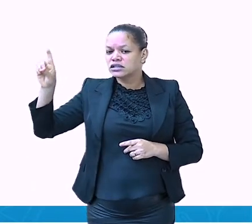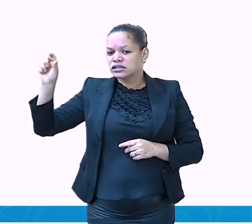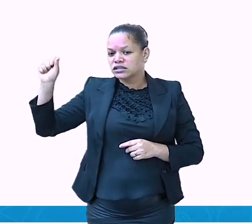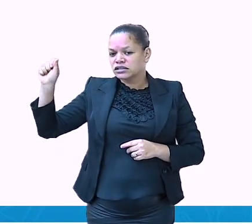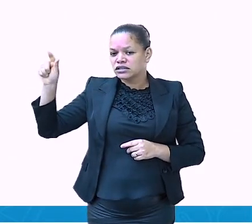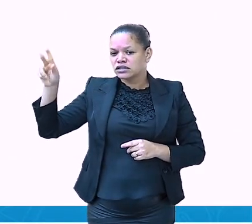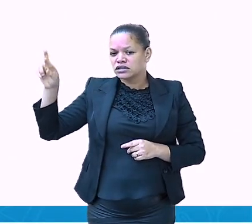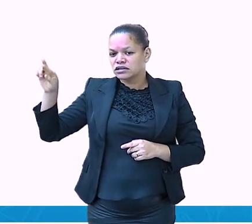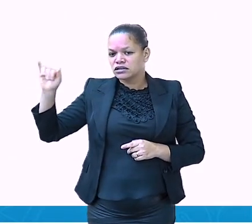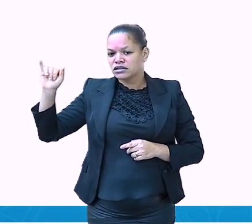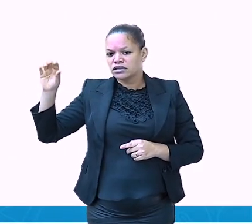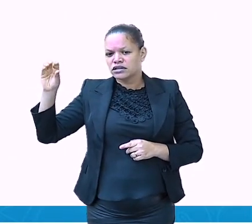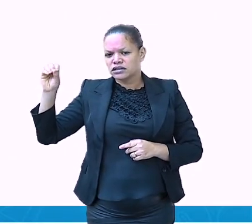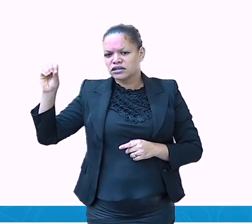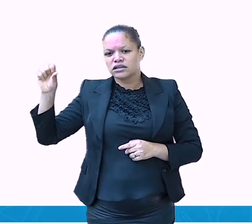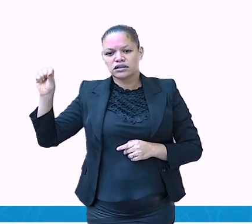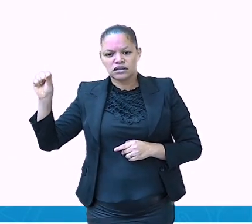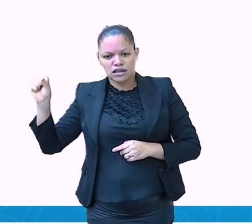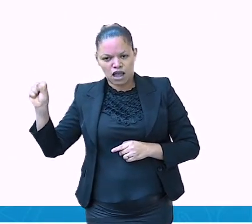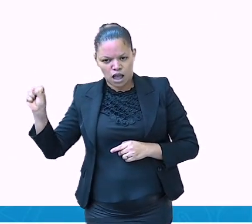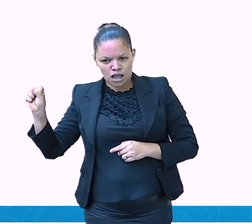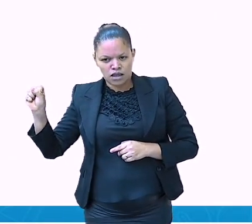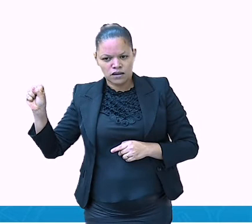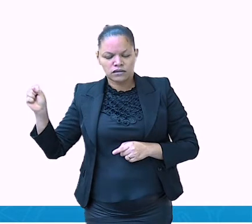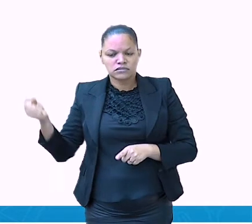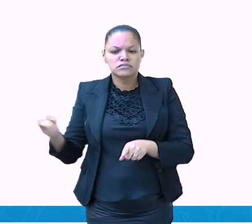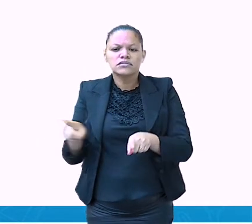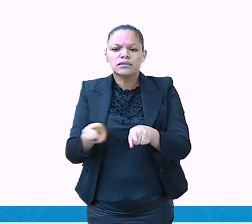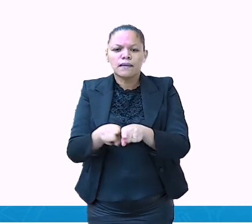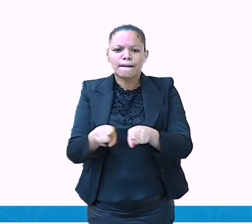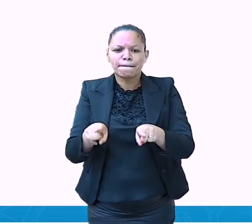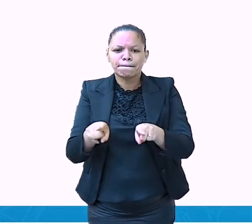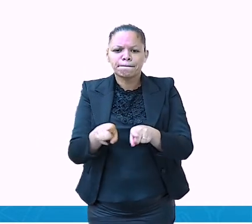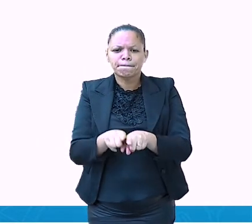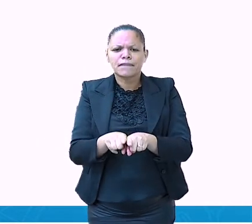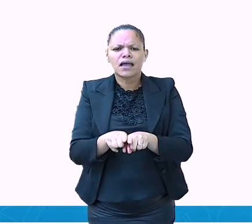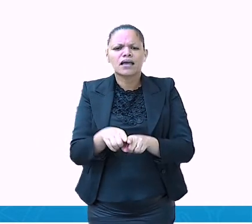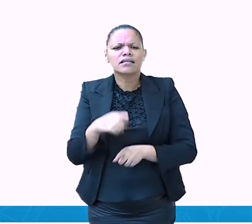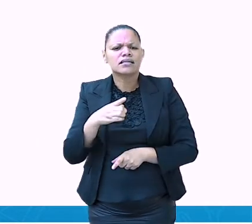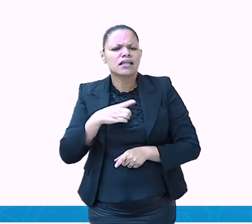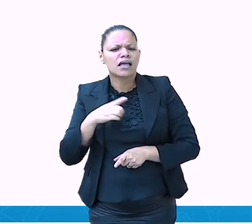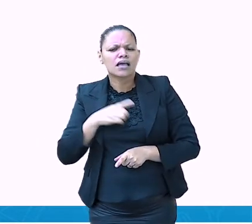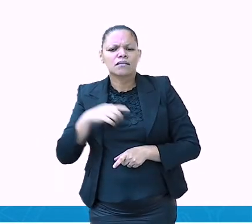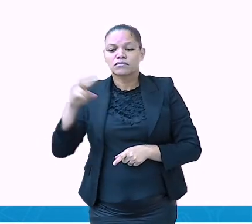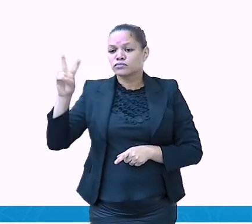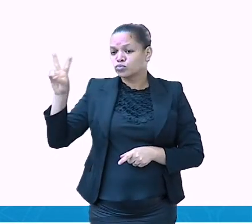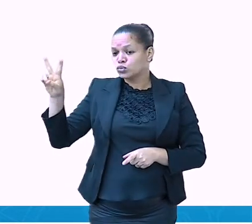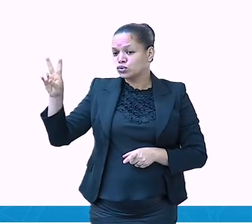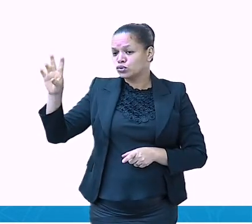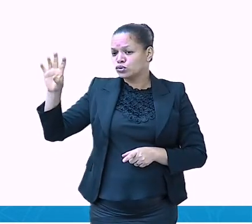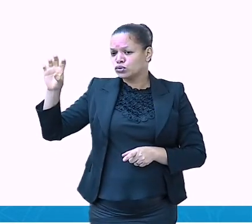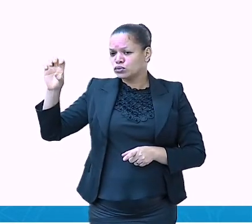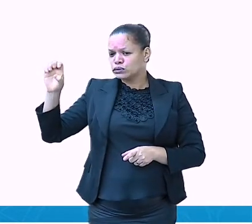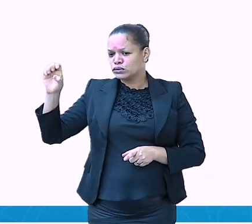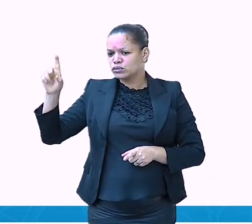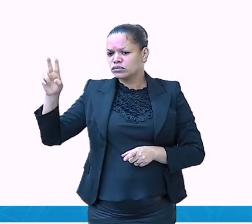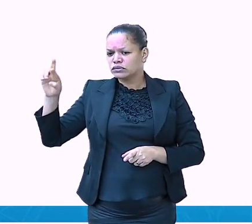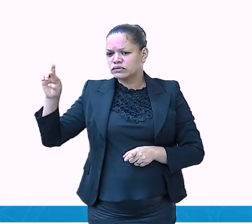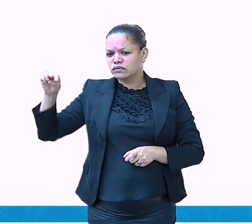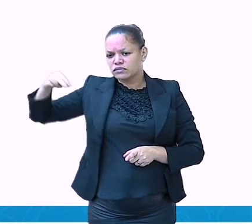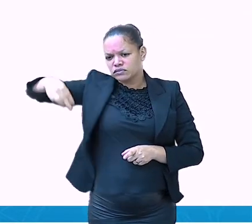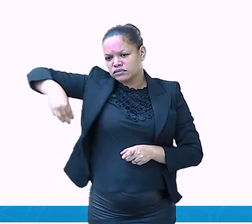Estamos falando aí do mais conhecido como a água-viva. Os vermes são aqueles